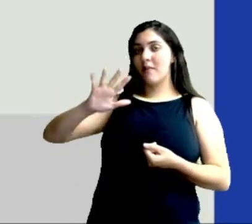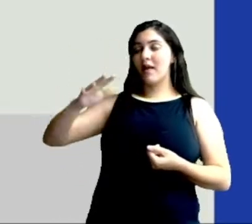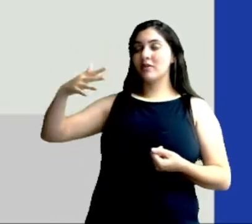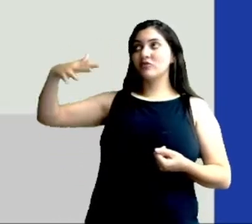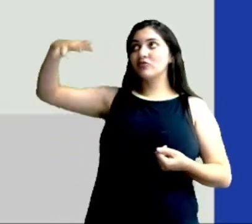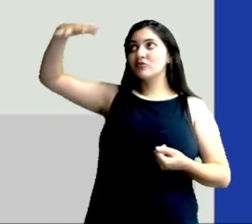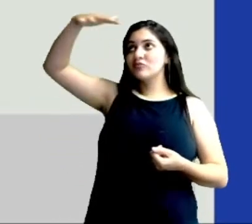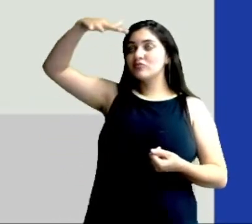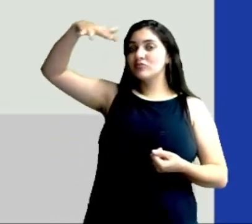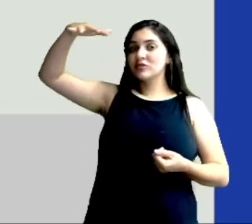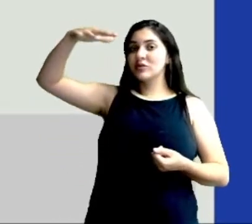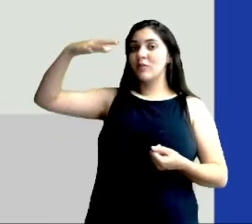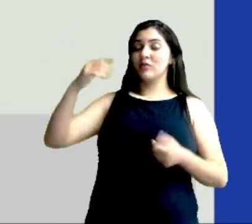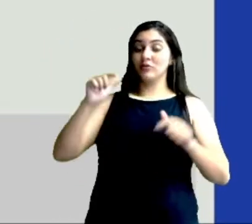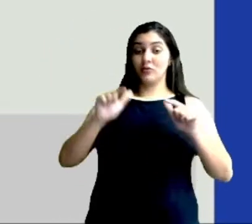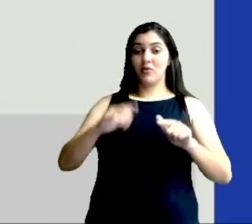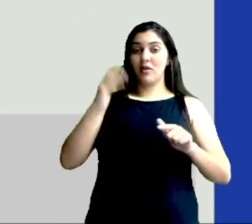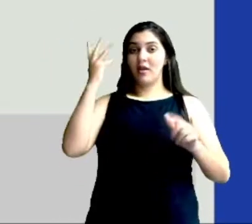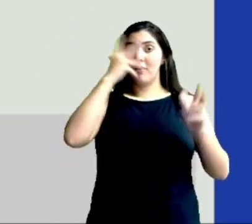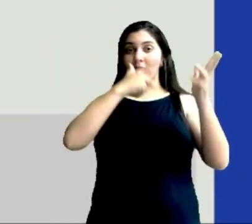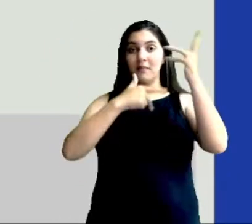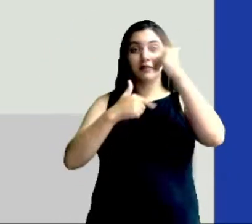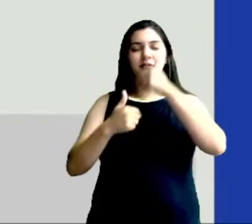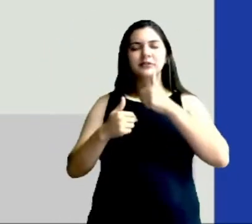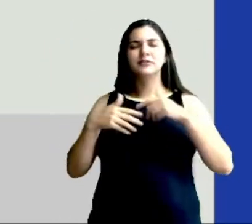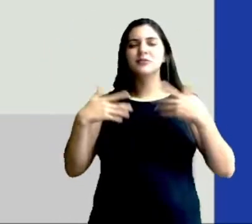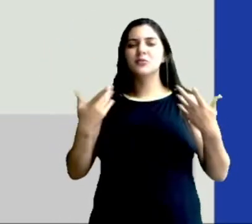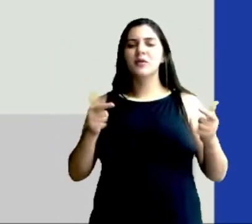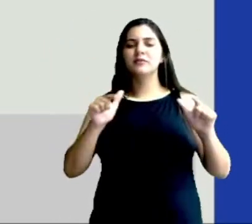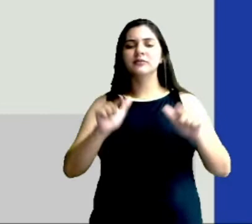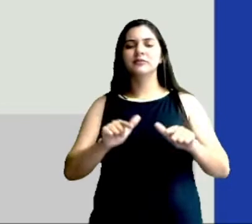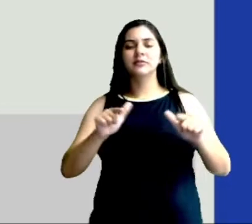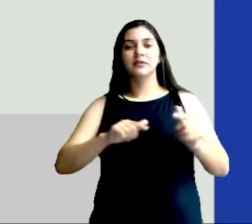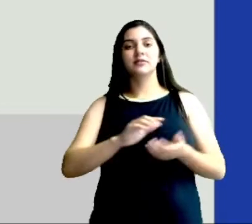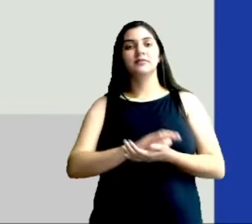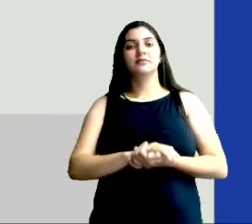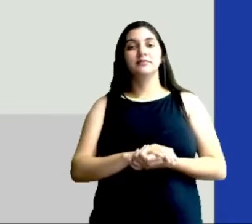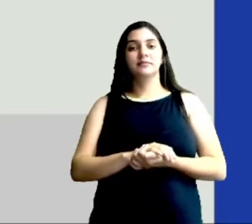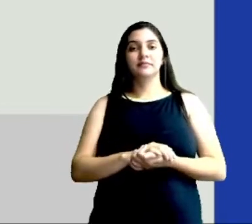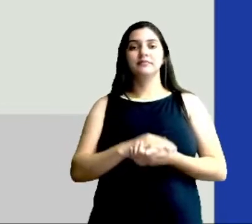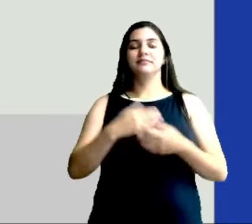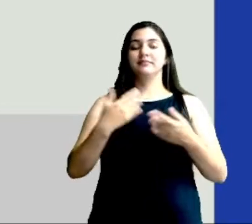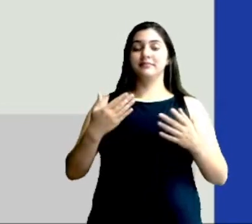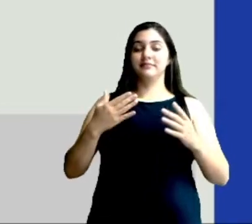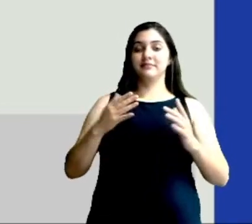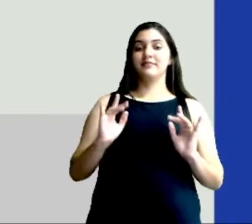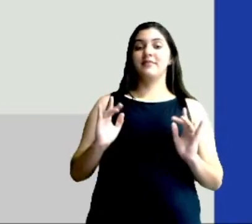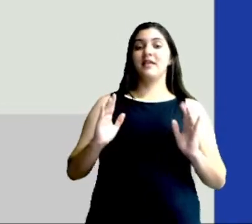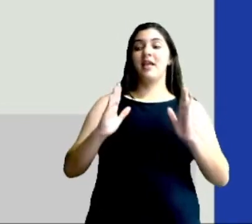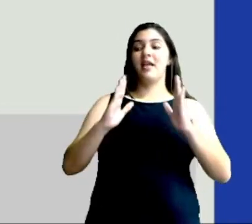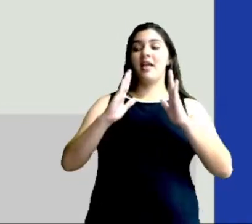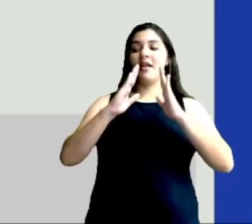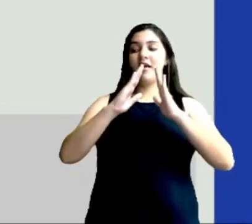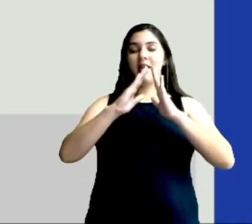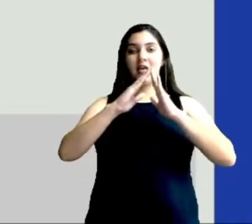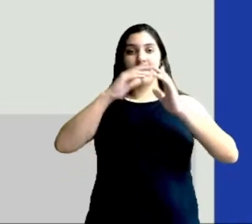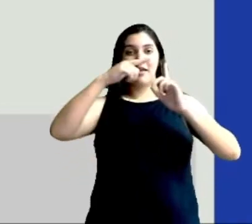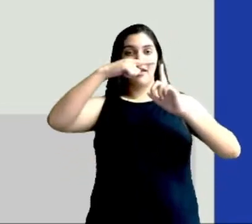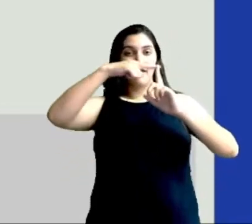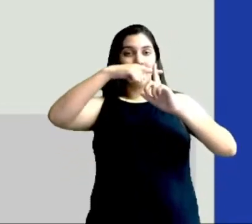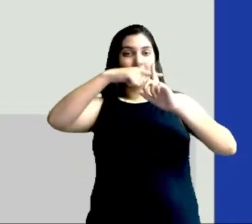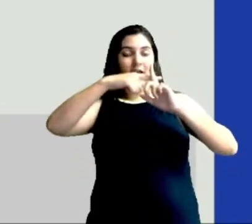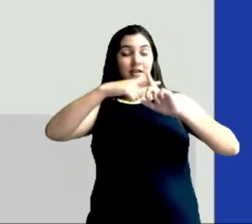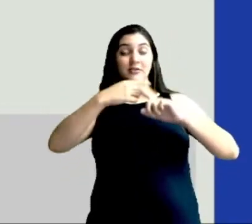um lugar bem bonito. Que lugar é esse, minha gente? Oh, é a matriz, né, de Vitória de Santo